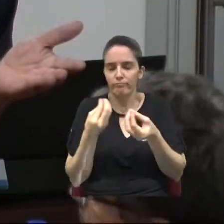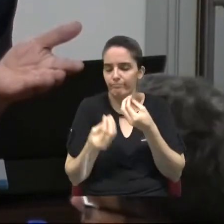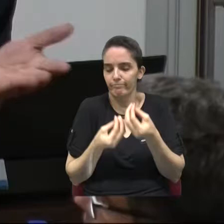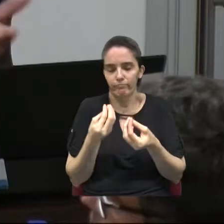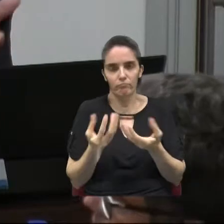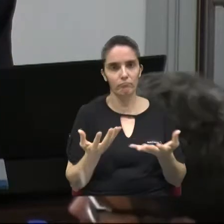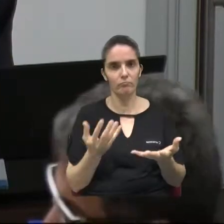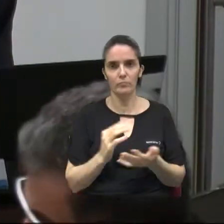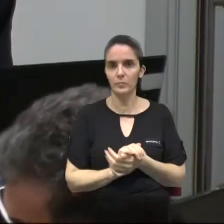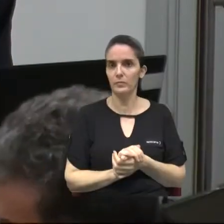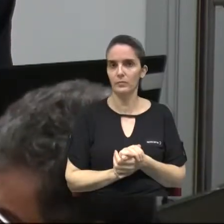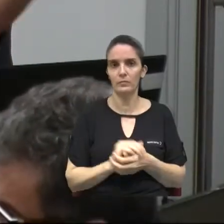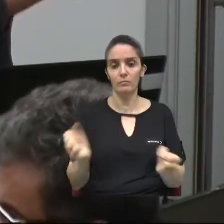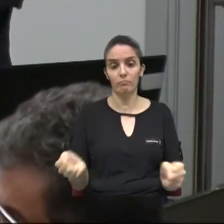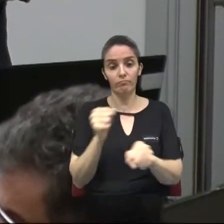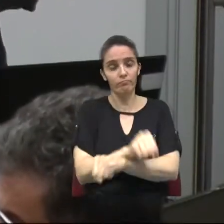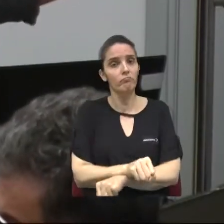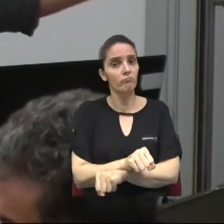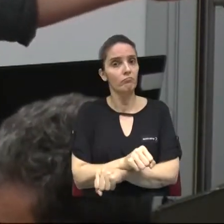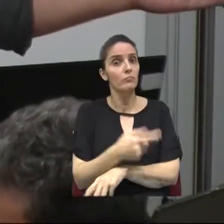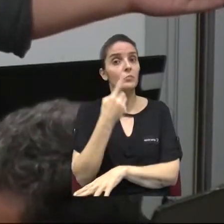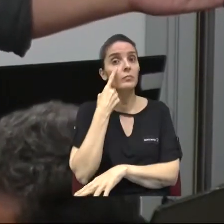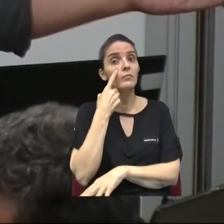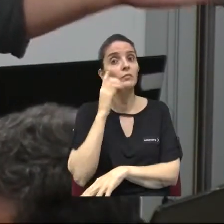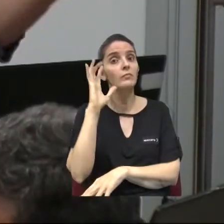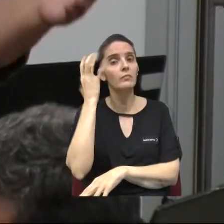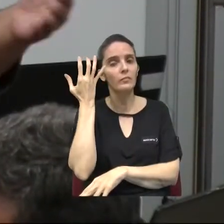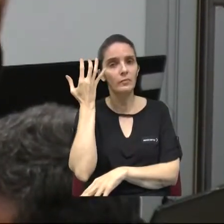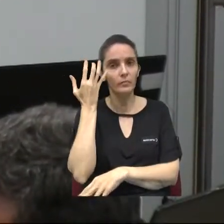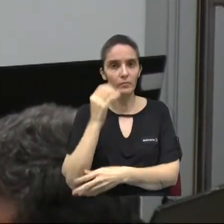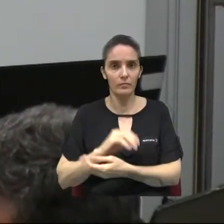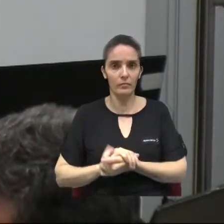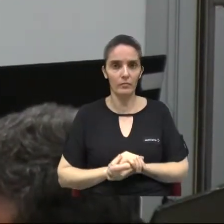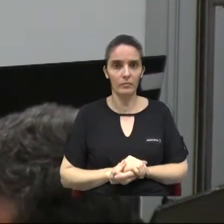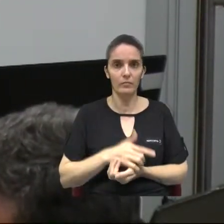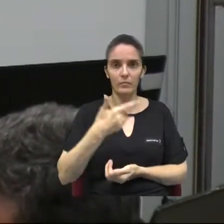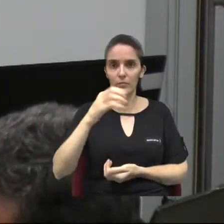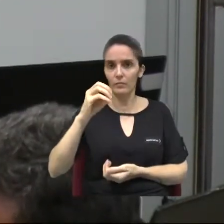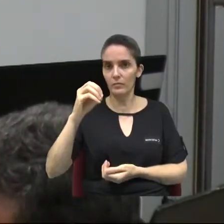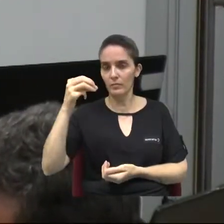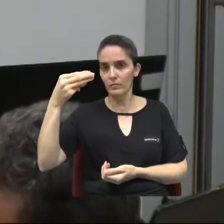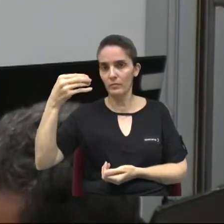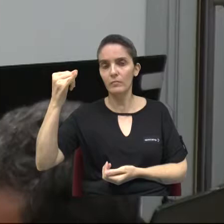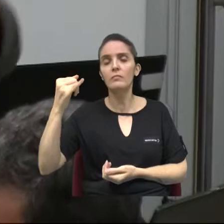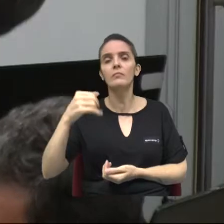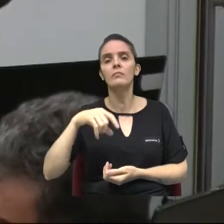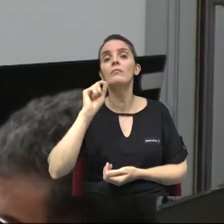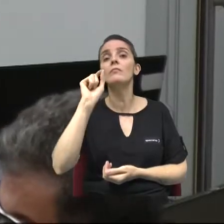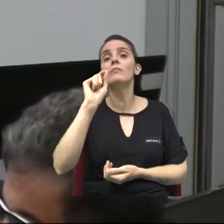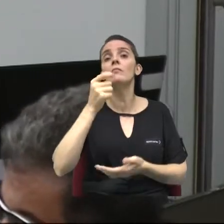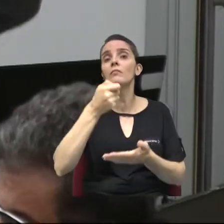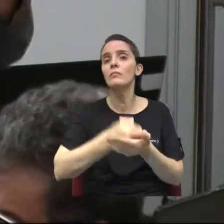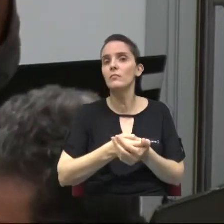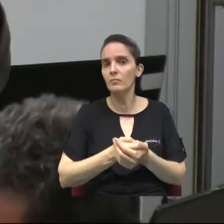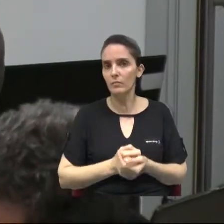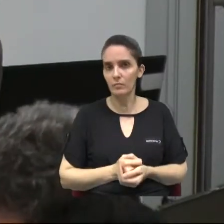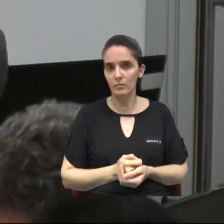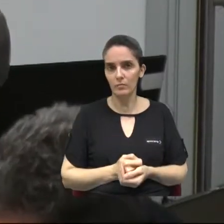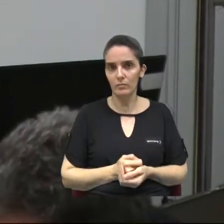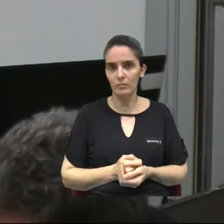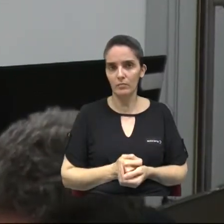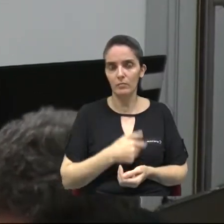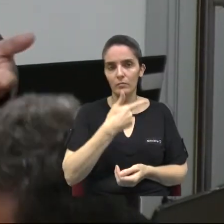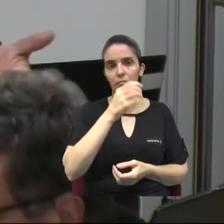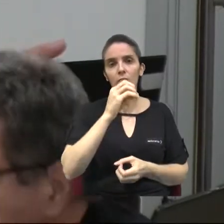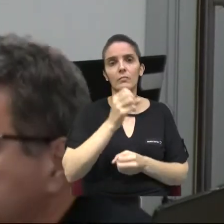como. É impossível. Vê o que aconteceu aí. Ficou uma dívida de 200 milhões, que agora quem está pagando de 20, 25 anos atrás,